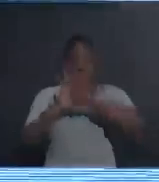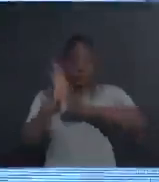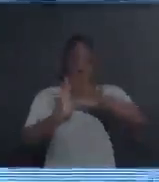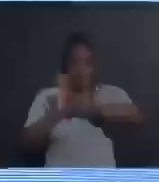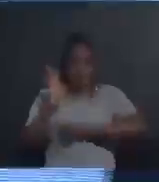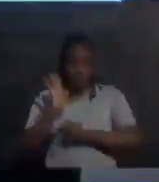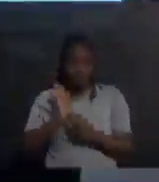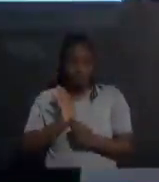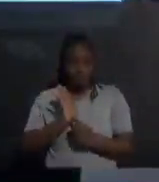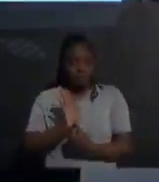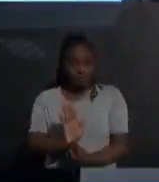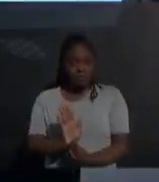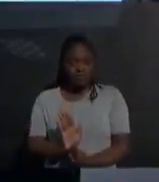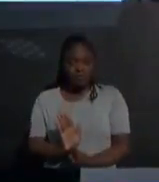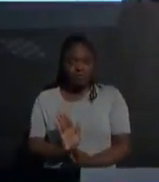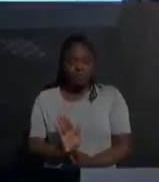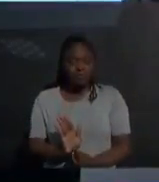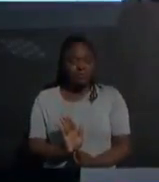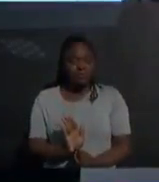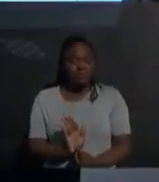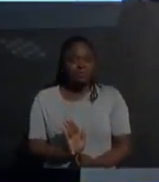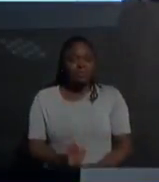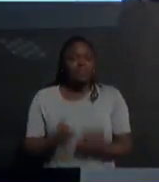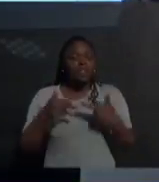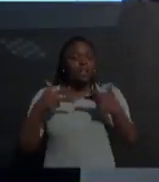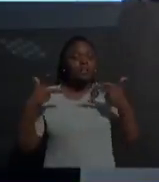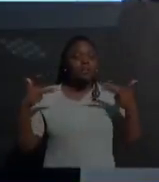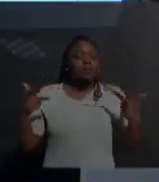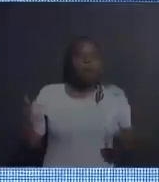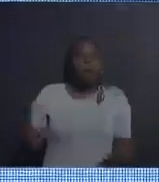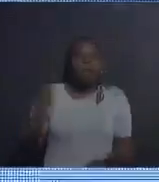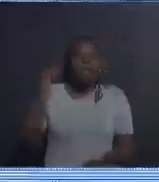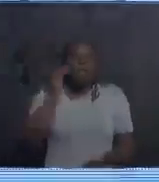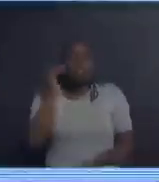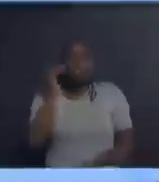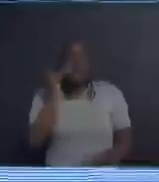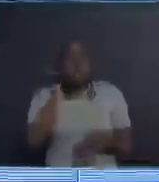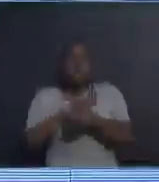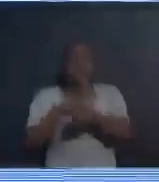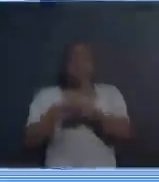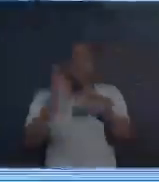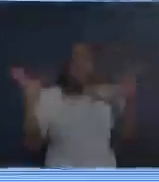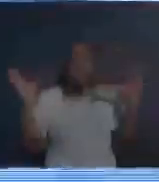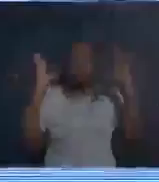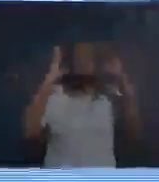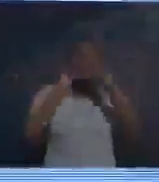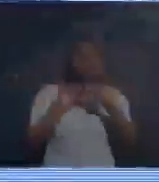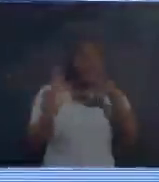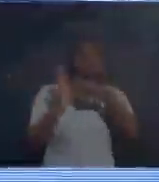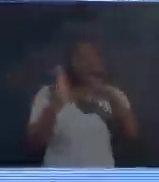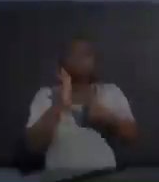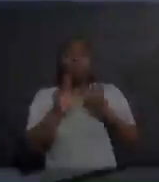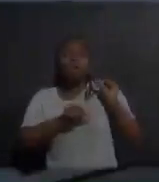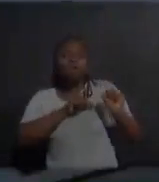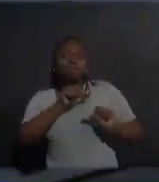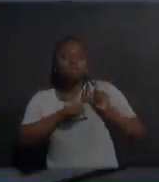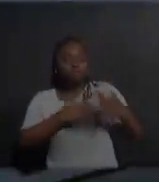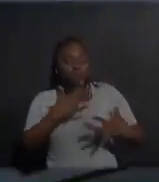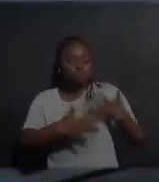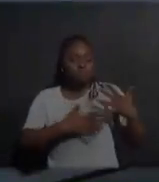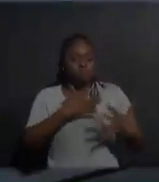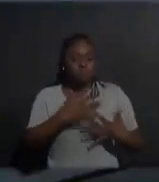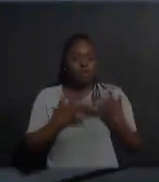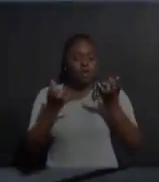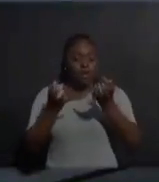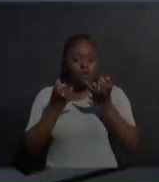ler, ele é a coisa que tenta mais se resumir ao que é um avivamento. Eu quero falar um pouco sobre isso aqui,